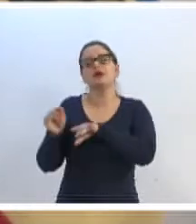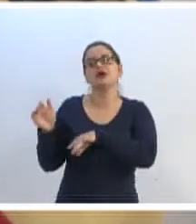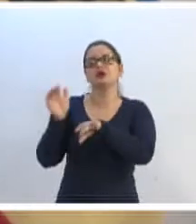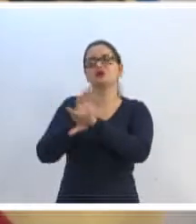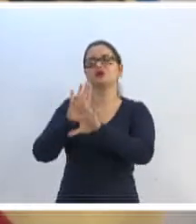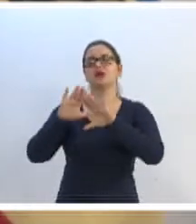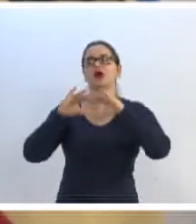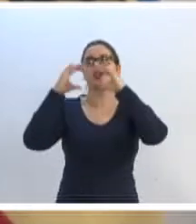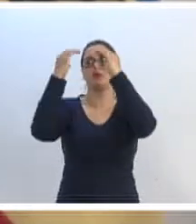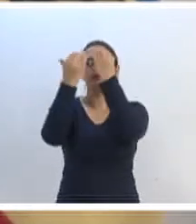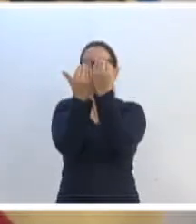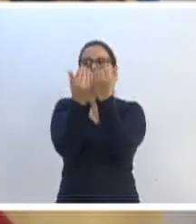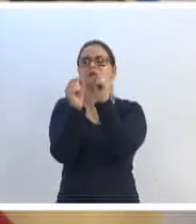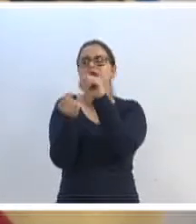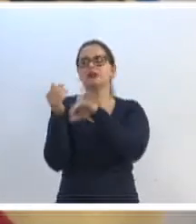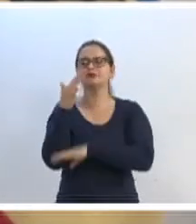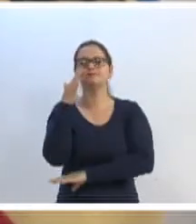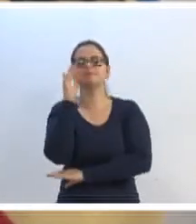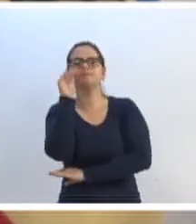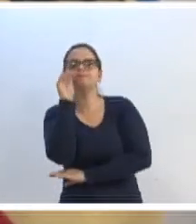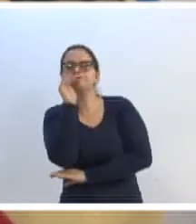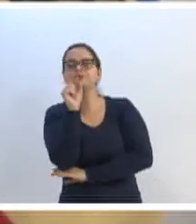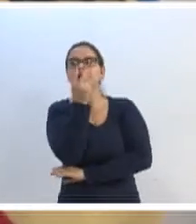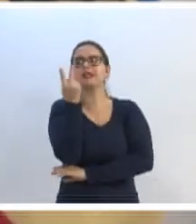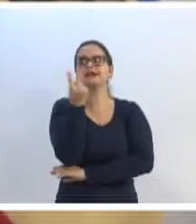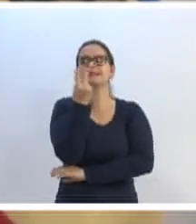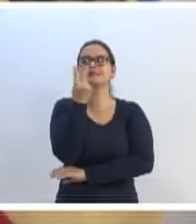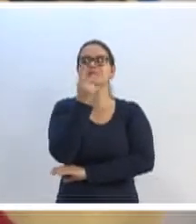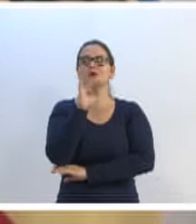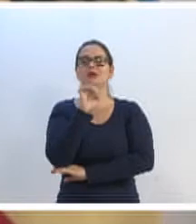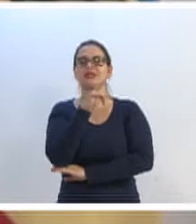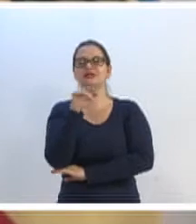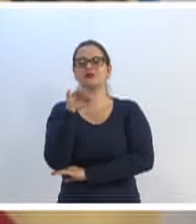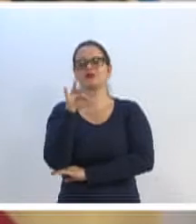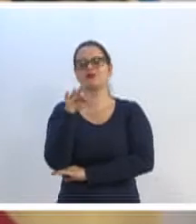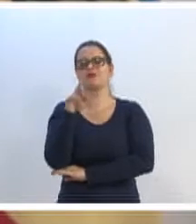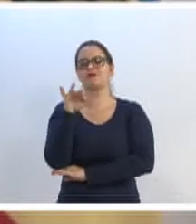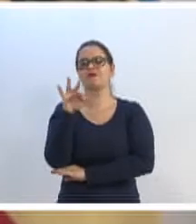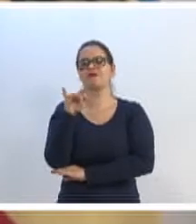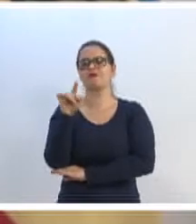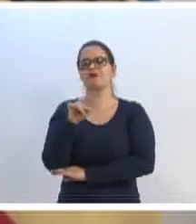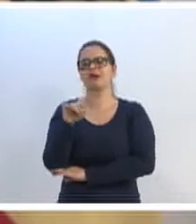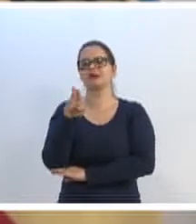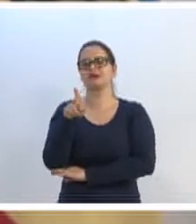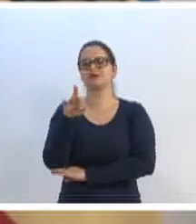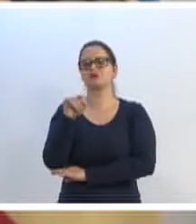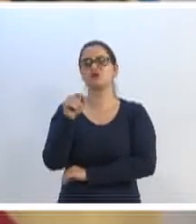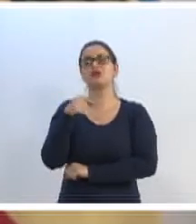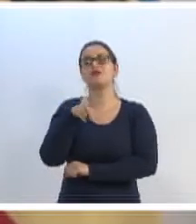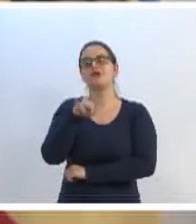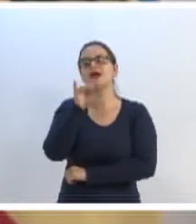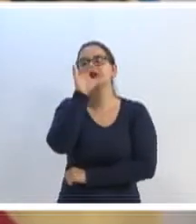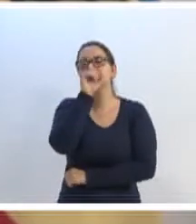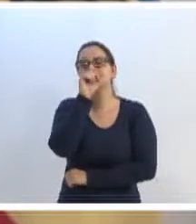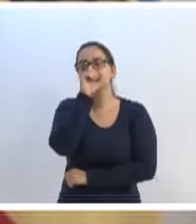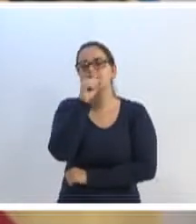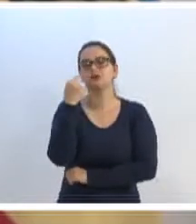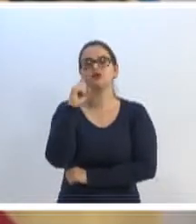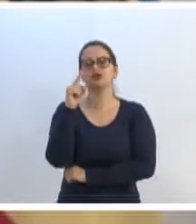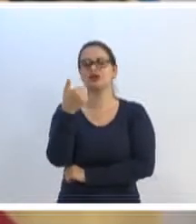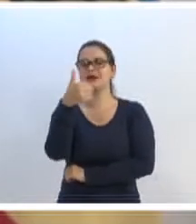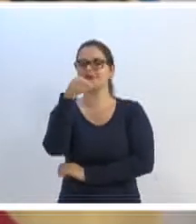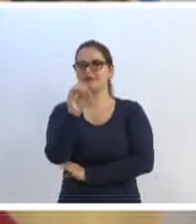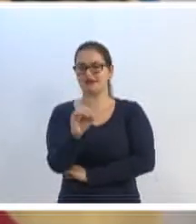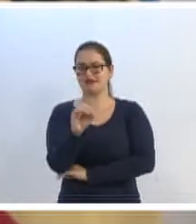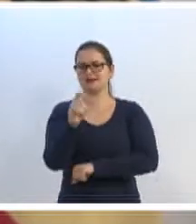comunidade para que prestigie esse nosso segunda edição do Fritz Burger, que acontecerá neste sábado às 10 horas, nesse sábado, dia